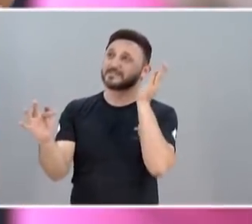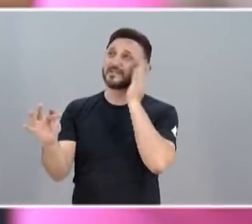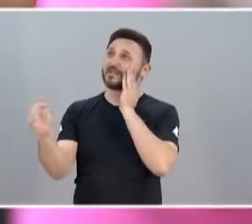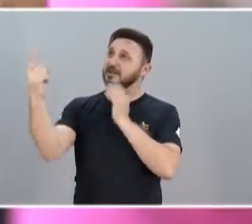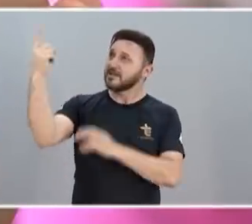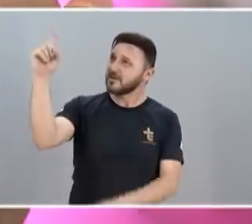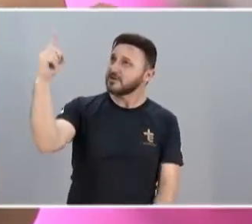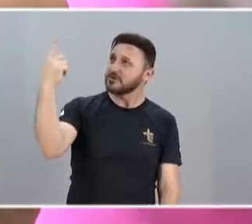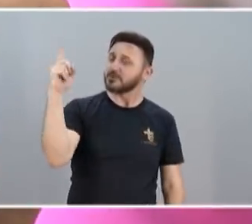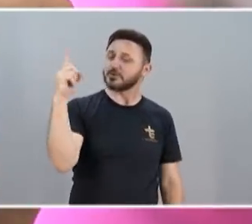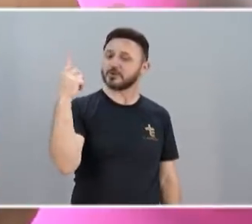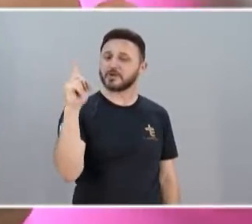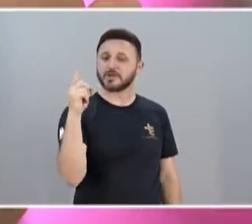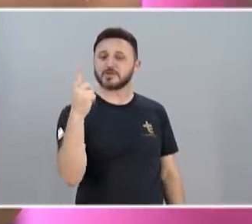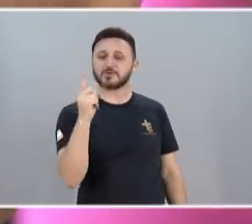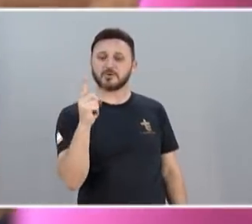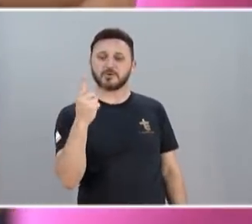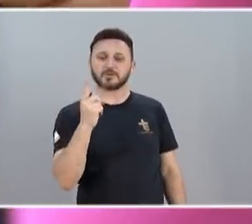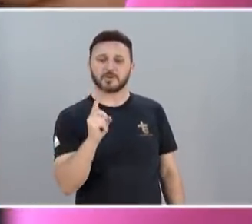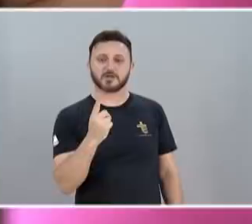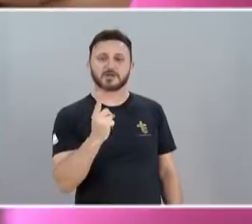bem sei, tu